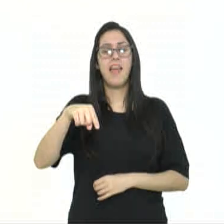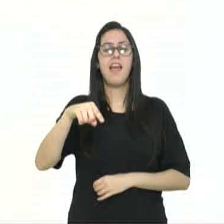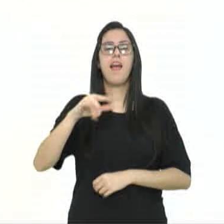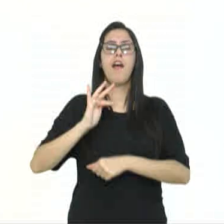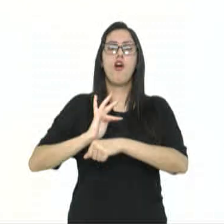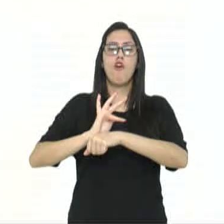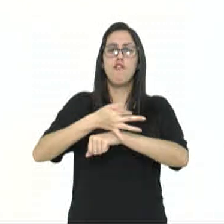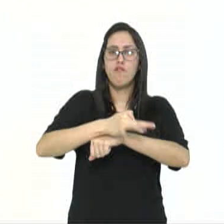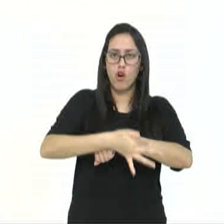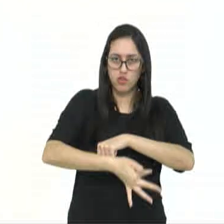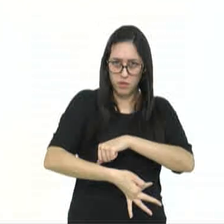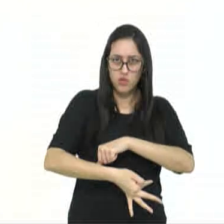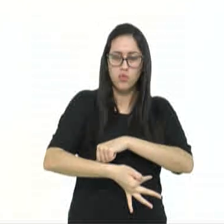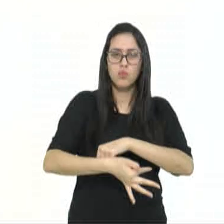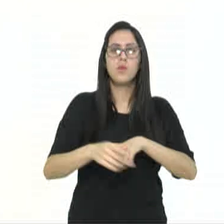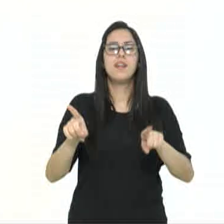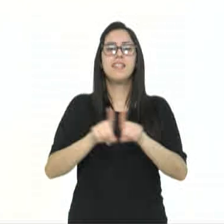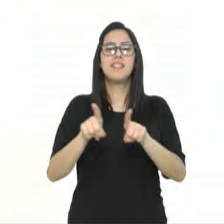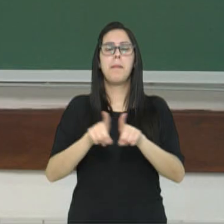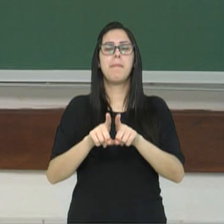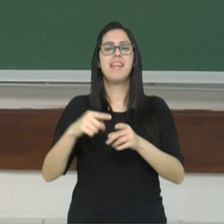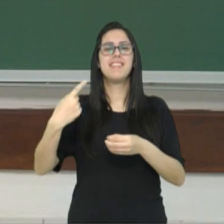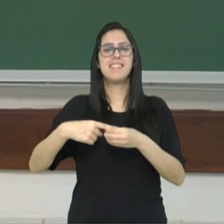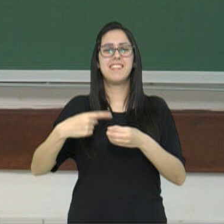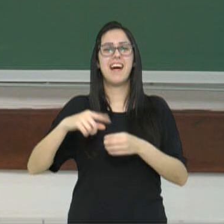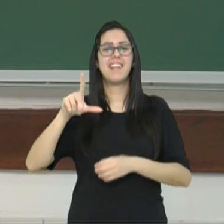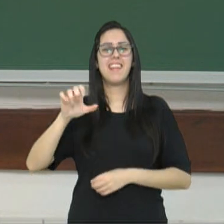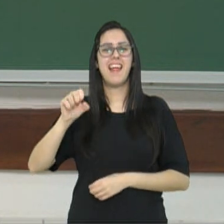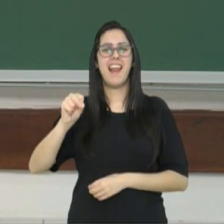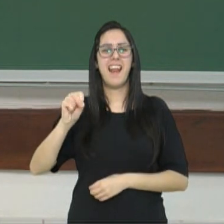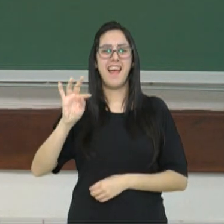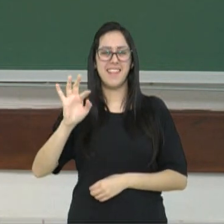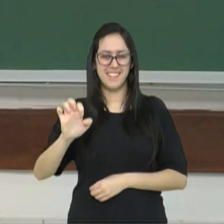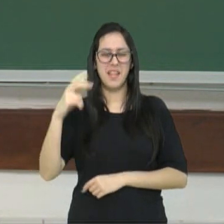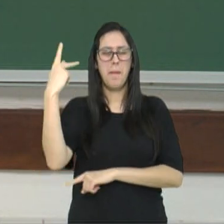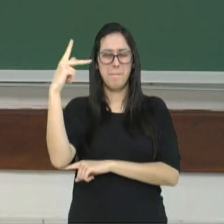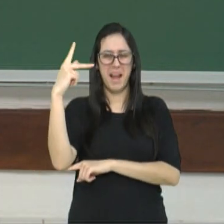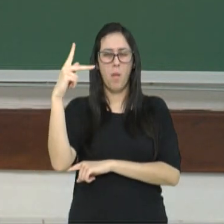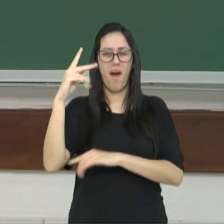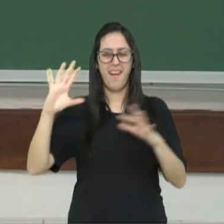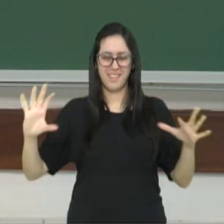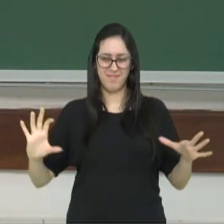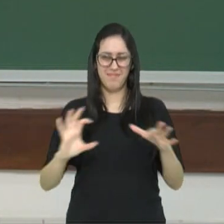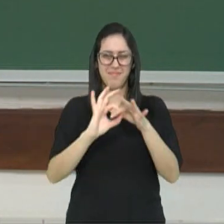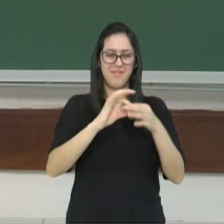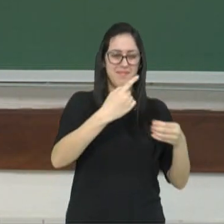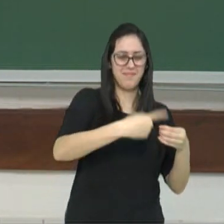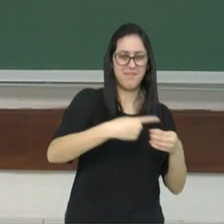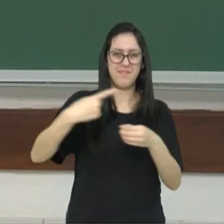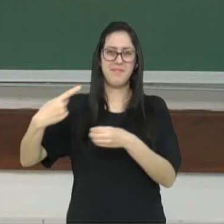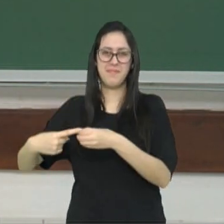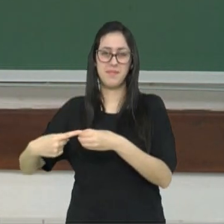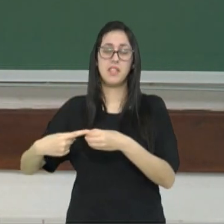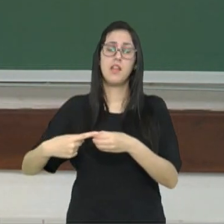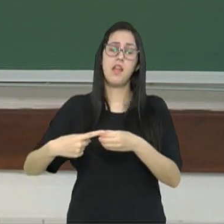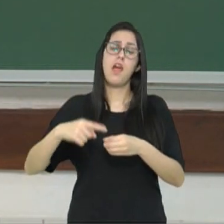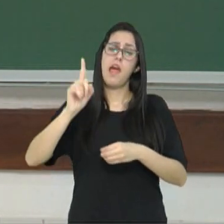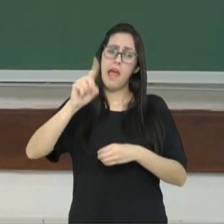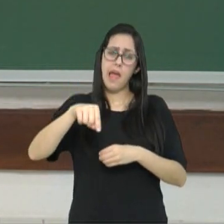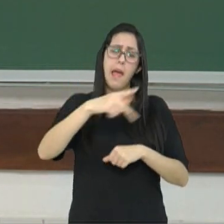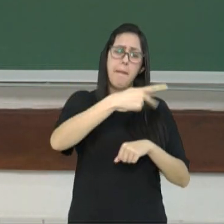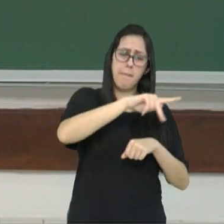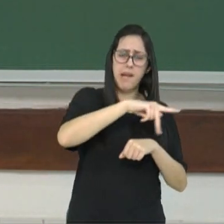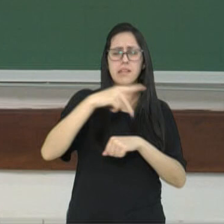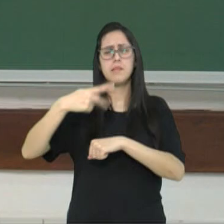Iguaçu e Cidade de Leste, no Paraguai. São consideradas cidades irmãs porque, apesar de serem de países diferentes, elas